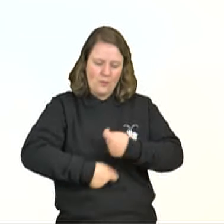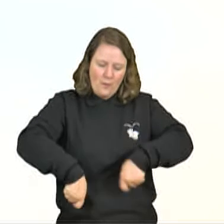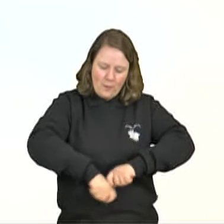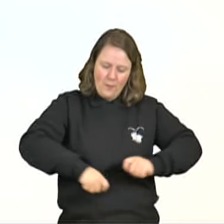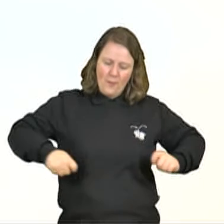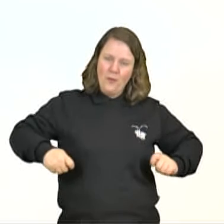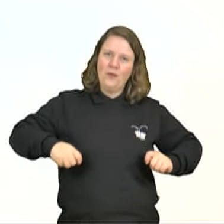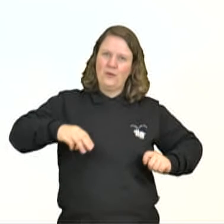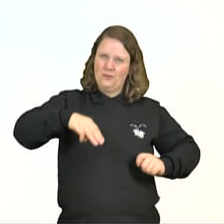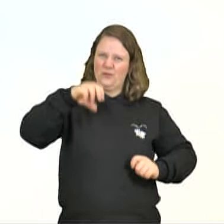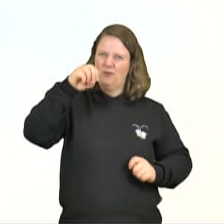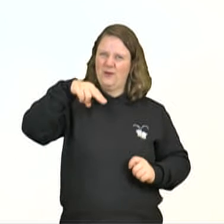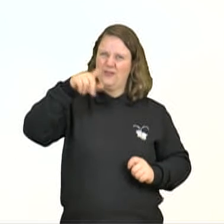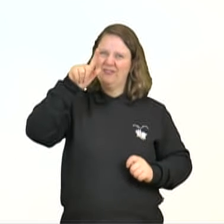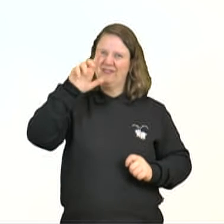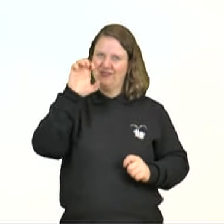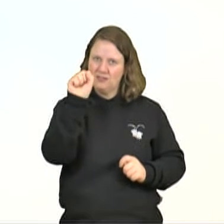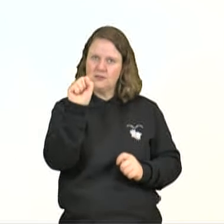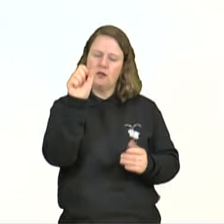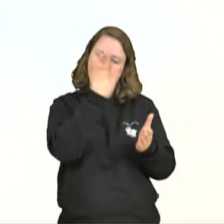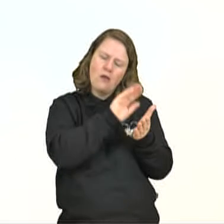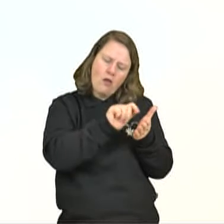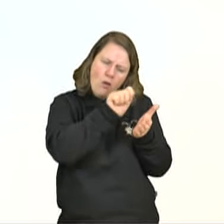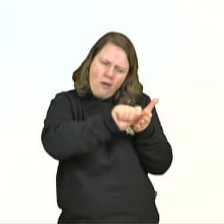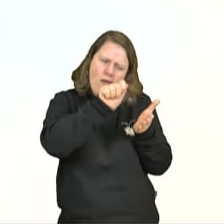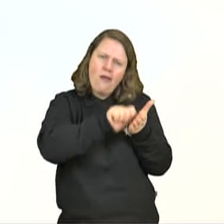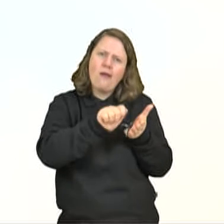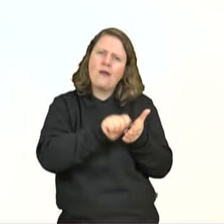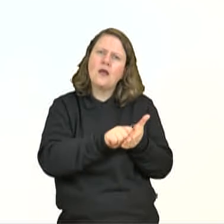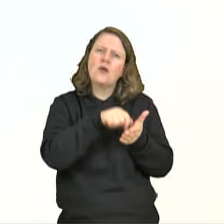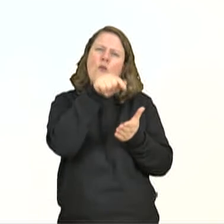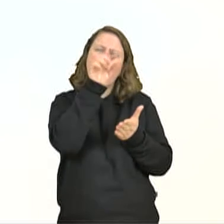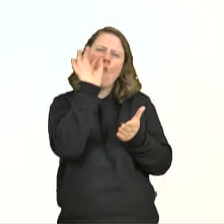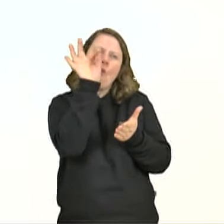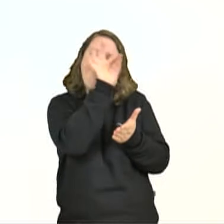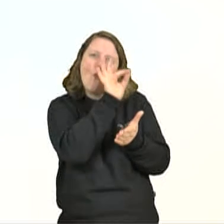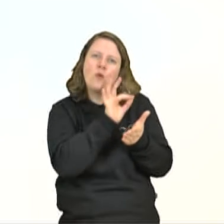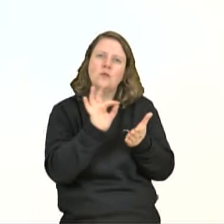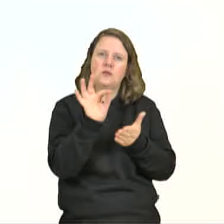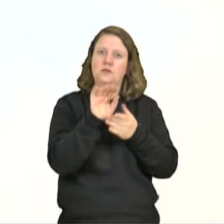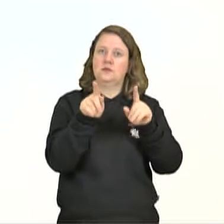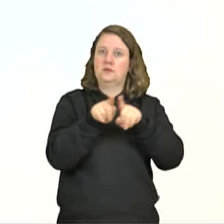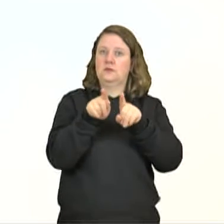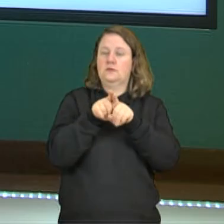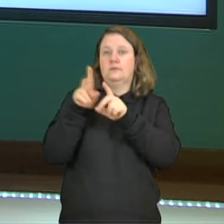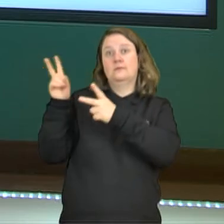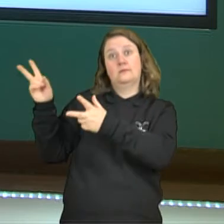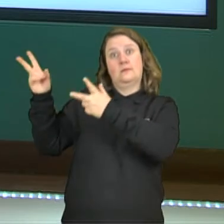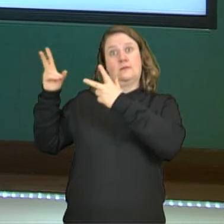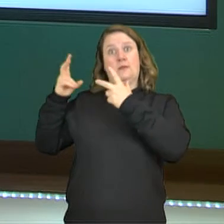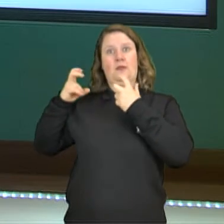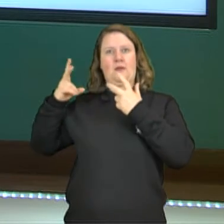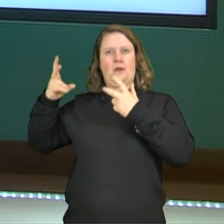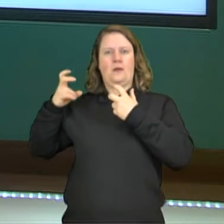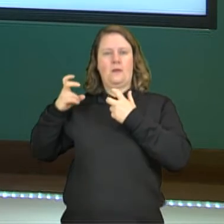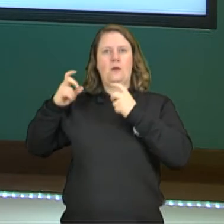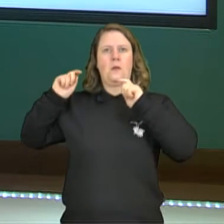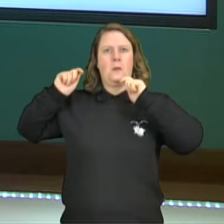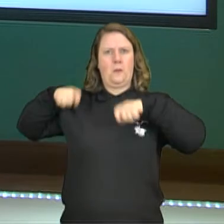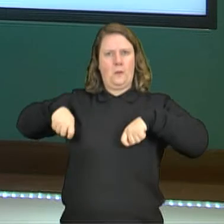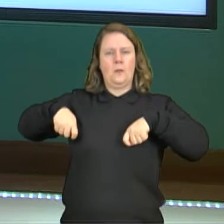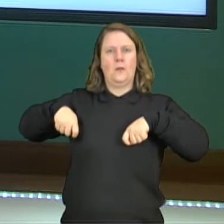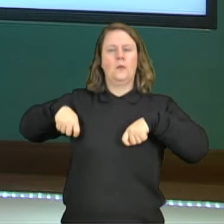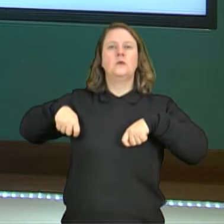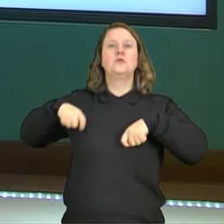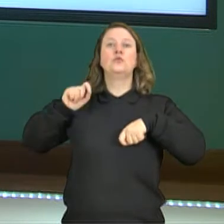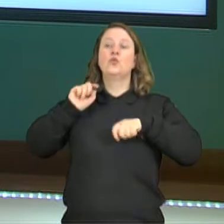essa representação. Então a gente consegue, né, definir aqui essa parte do feudo destinado